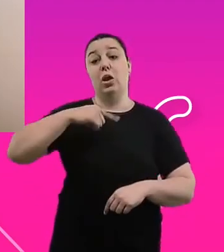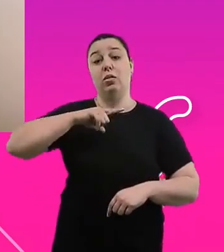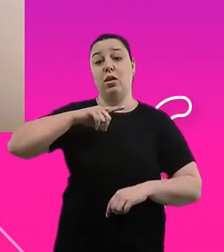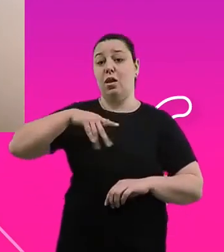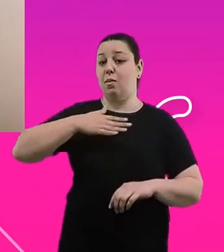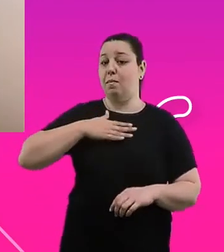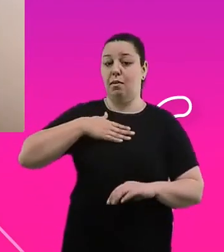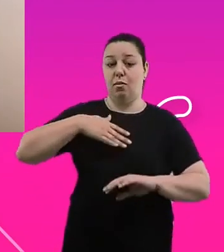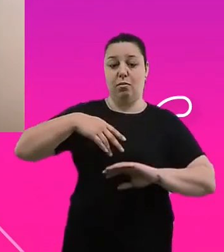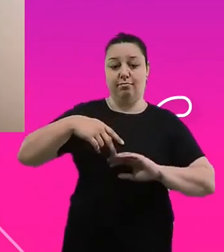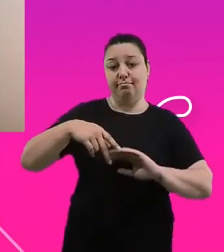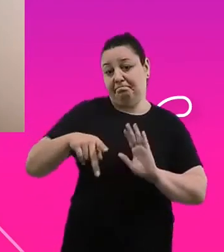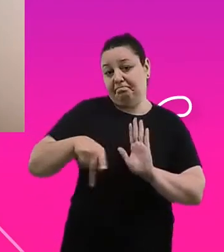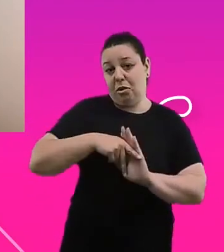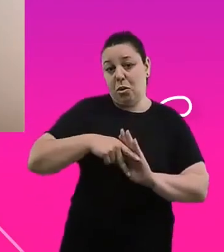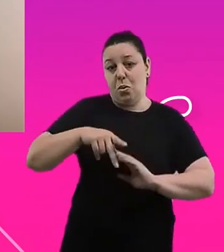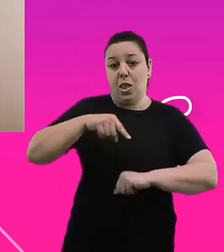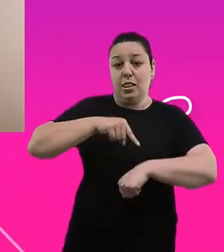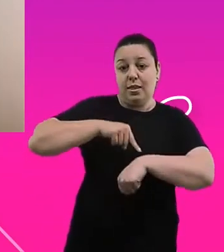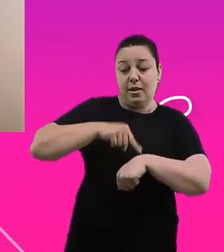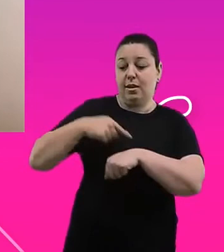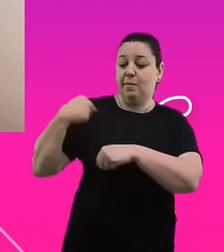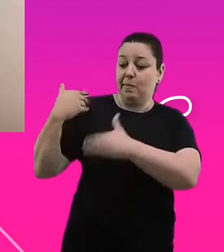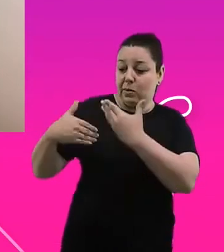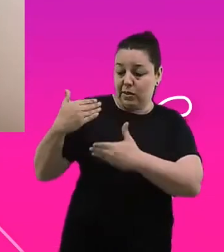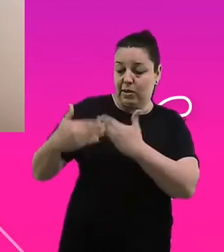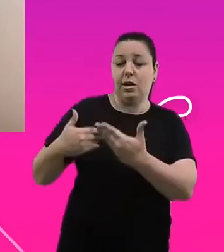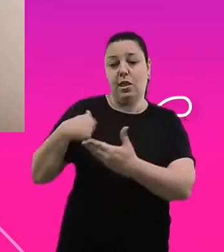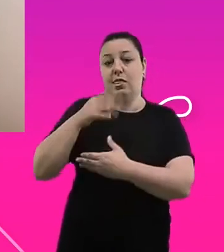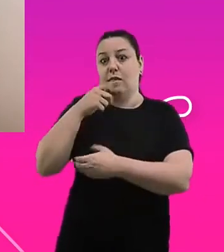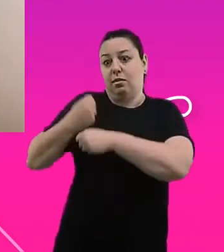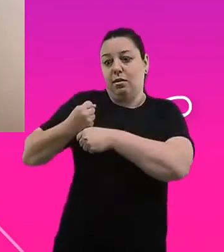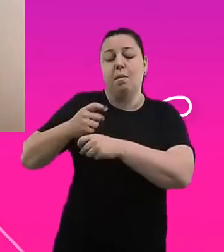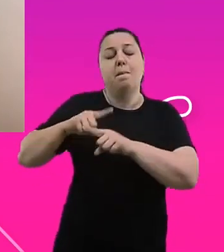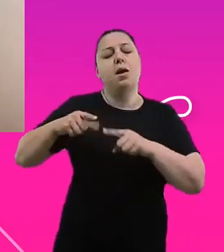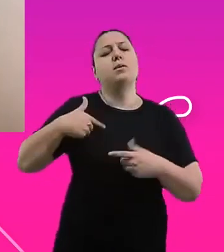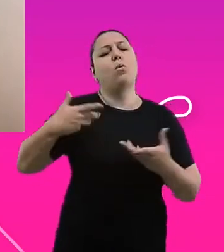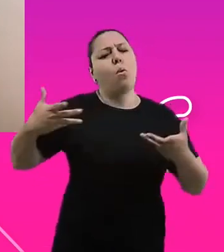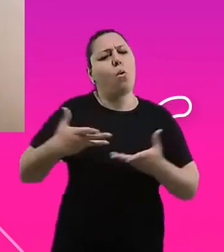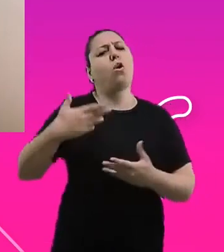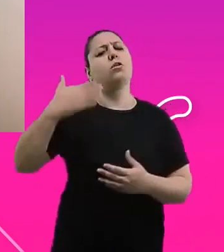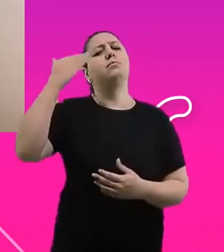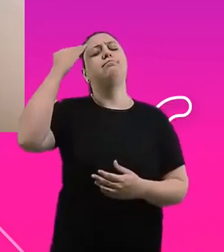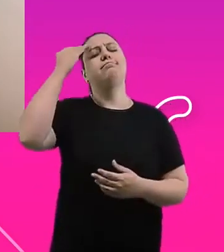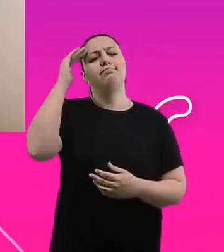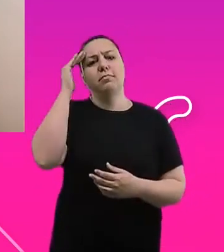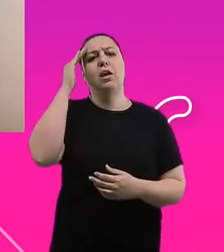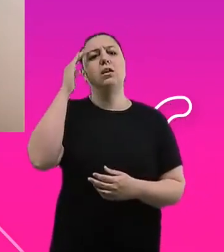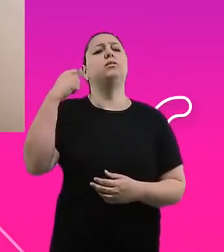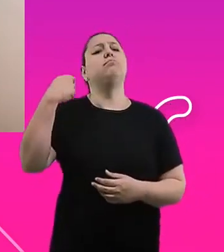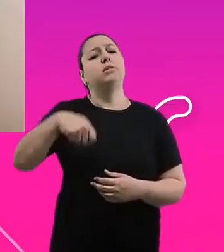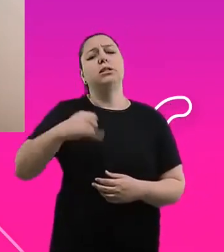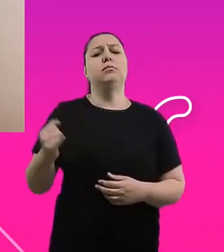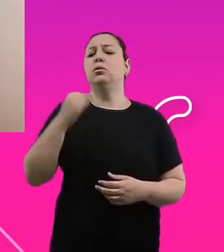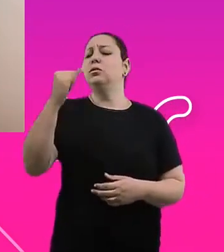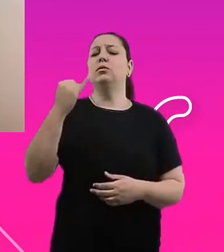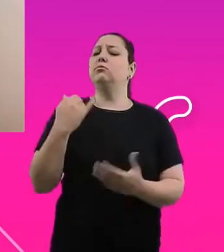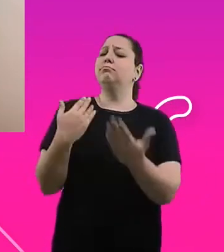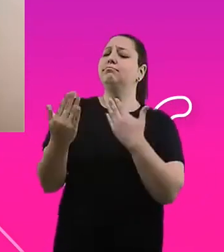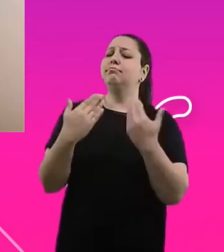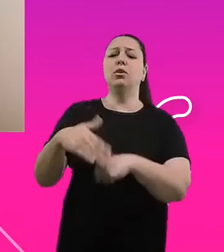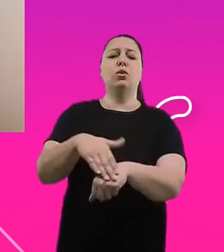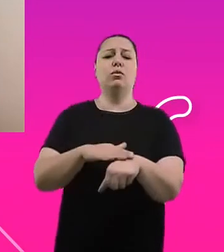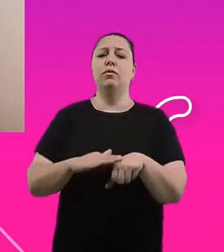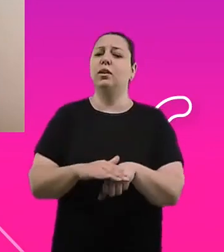processo, e agora que eu entendo, é trocar. Então, todos os meus clientes sabem que se tentarem falar comigo de manhã cedo,